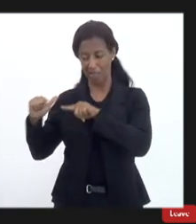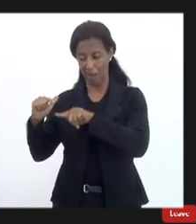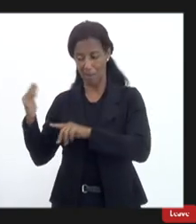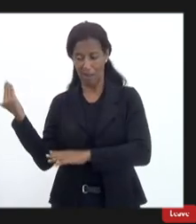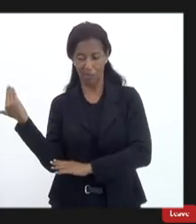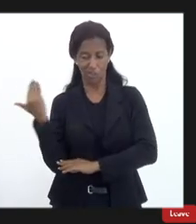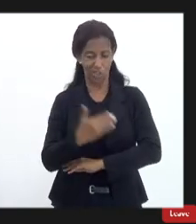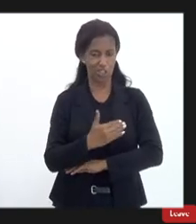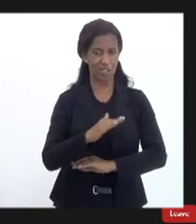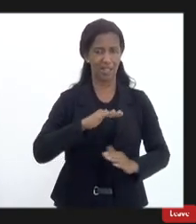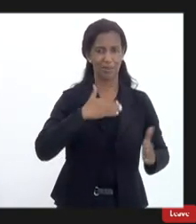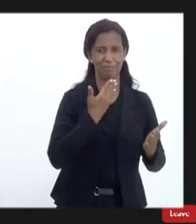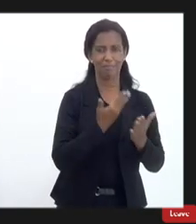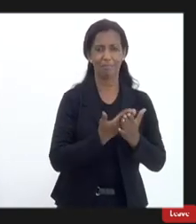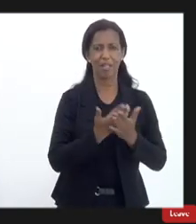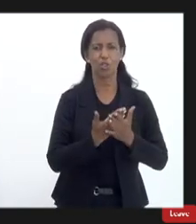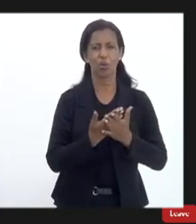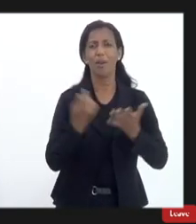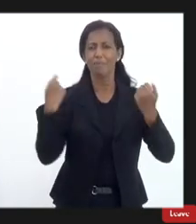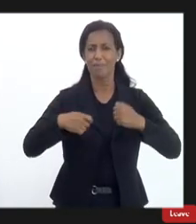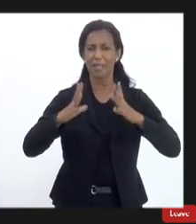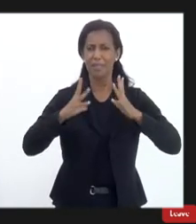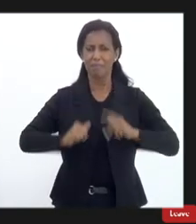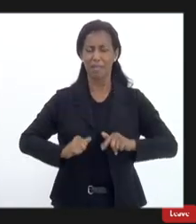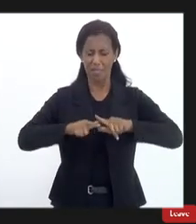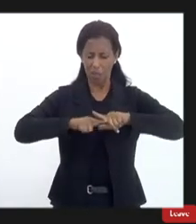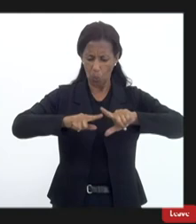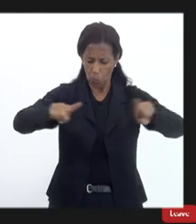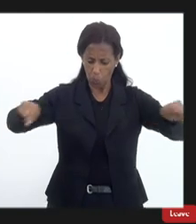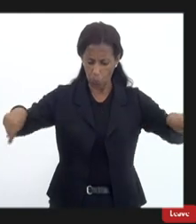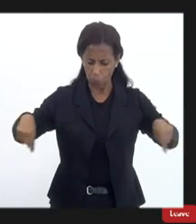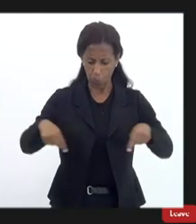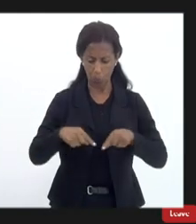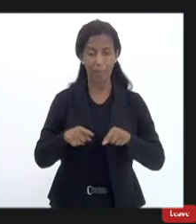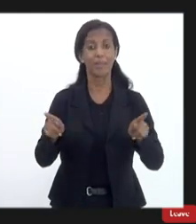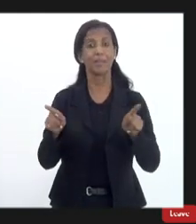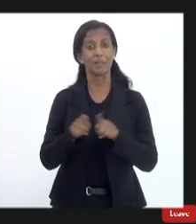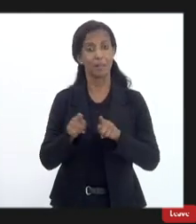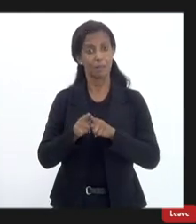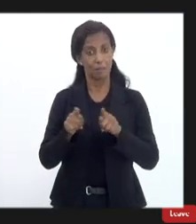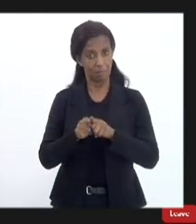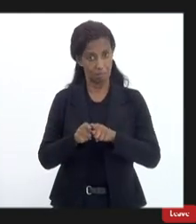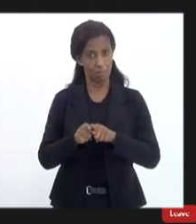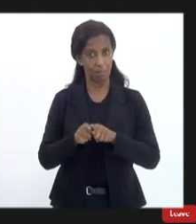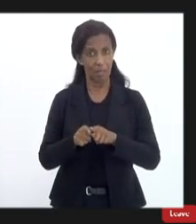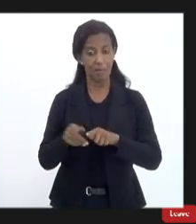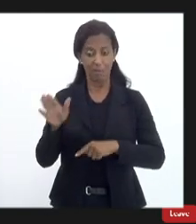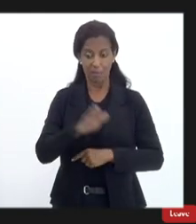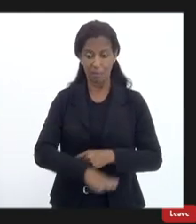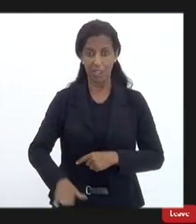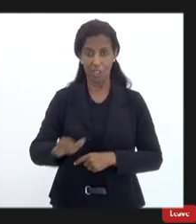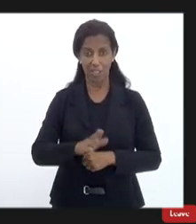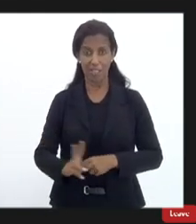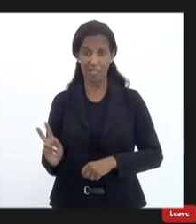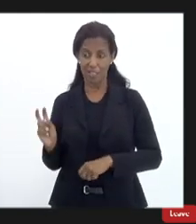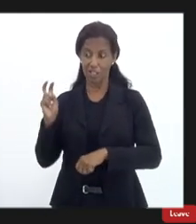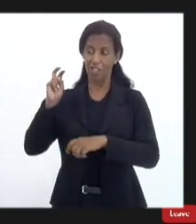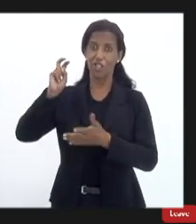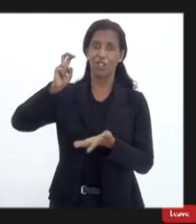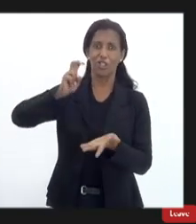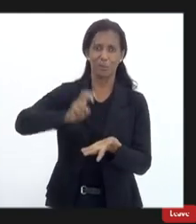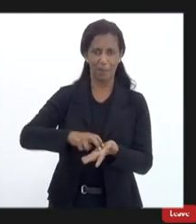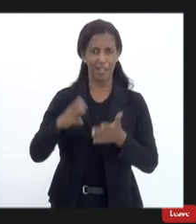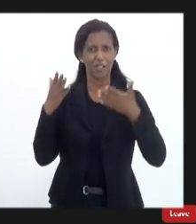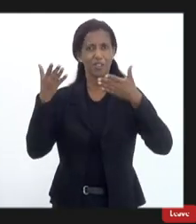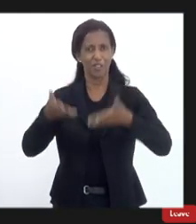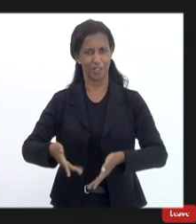e de que forma a necessidade da limpeza desses ambientes, inclusive para as crianças que vão chegar no turno da manhã no outro dia. Isso é